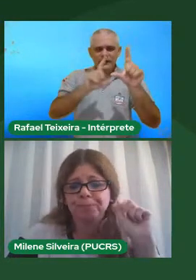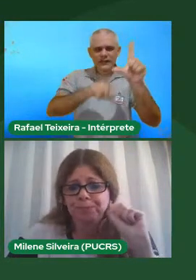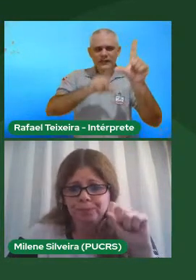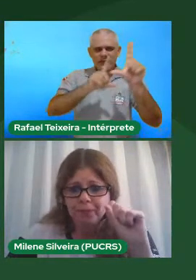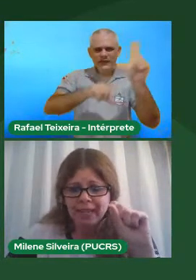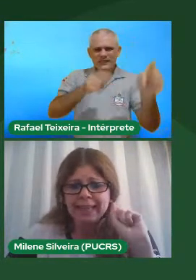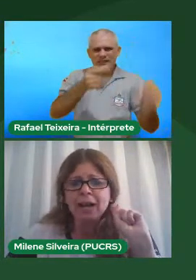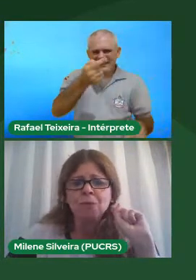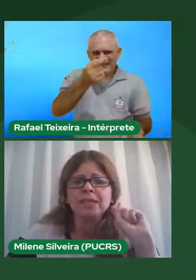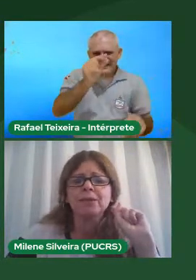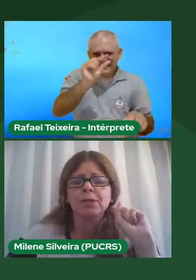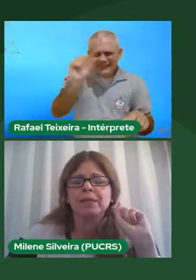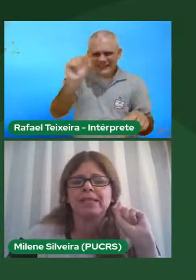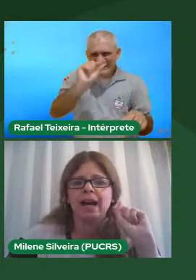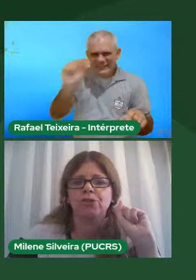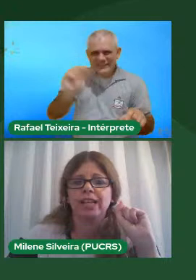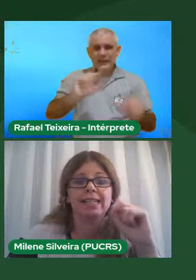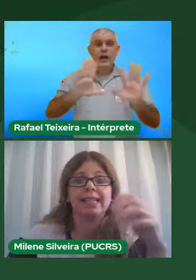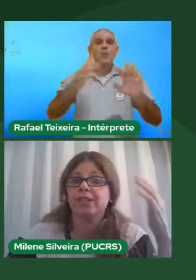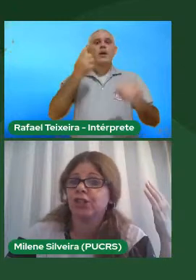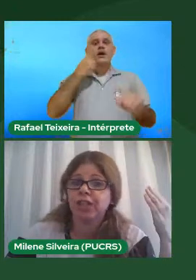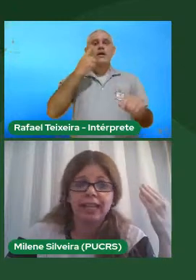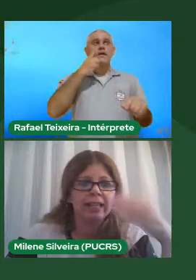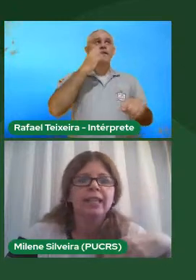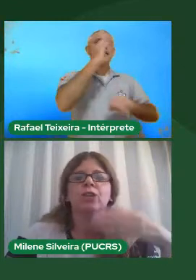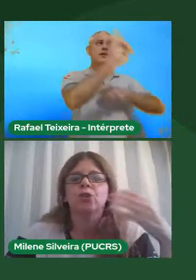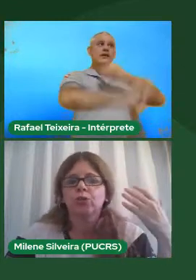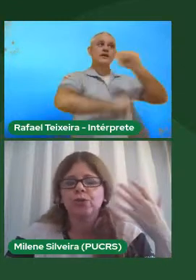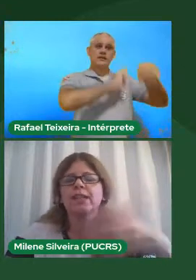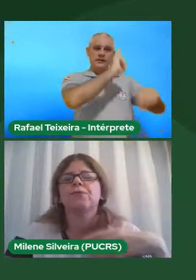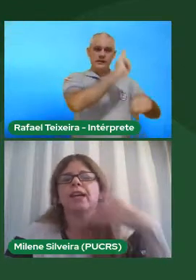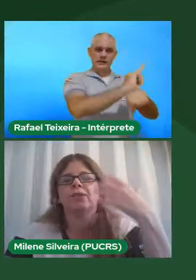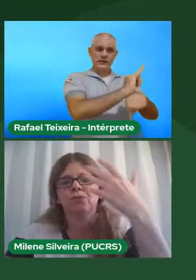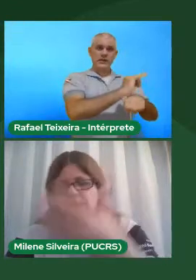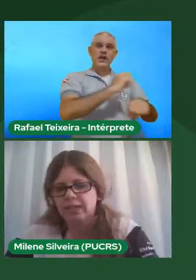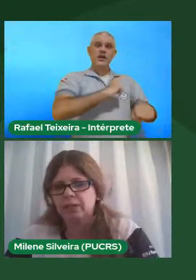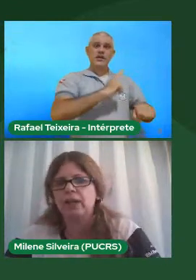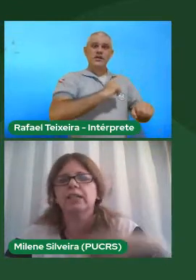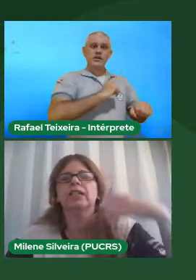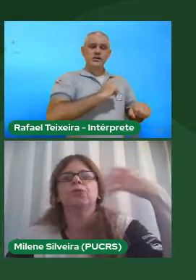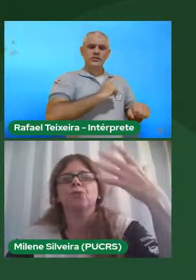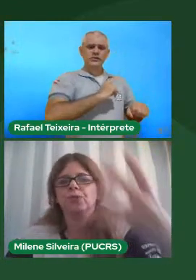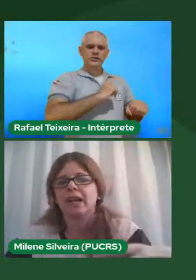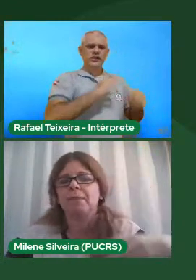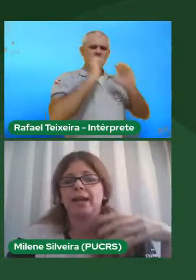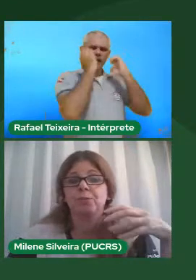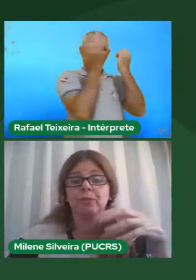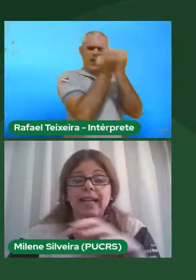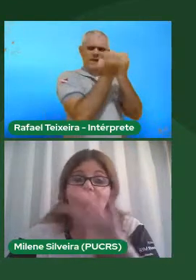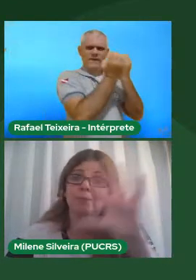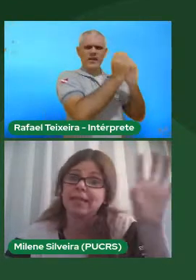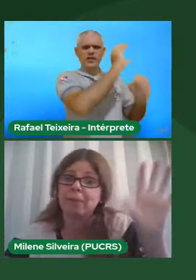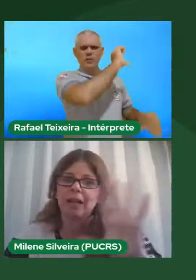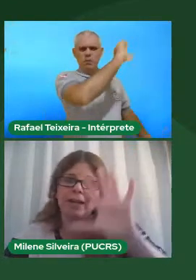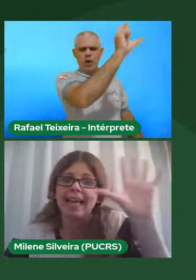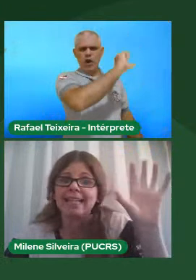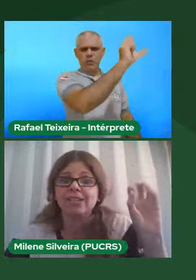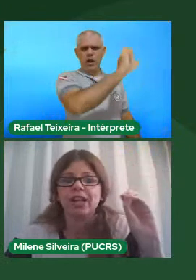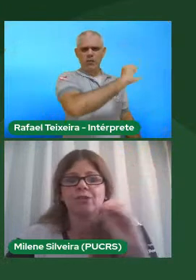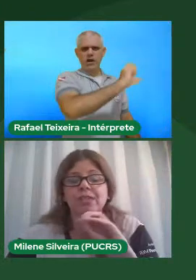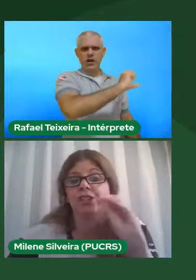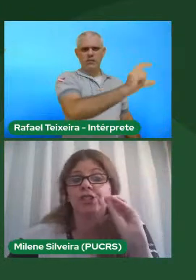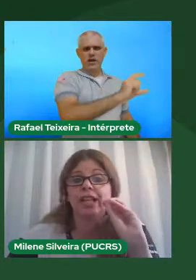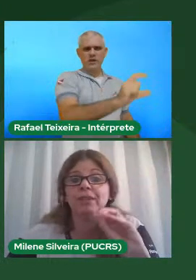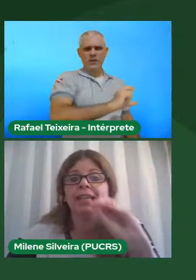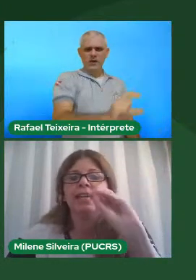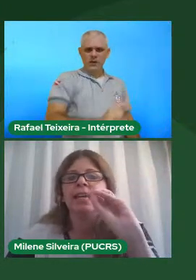site da Comissão Especial de IHC, a gente tem todos os eventos, ano a ano, com os trabalhos publicados, mas era para dar uma ideia, assim, em